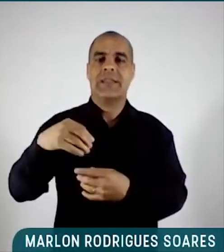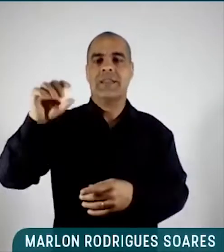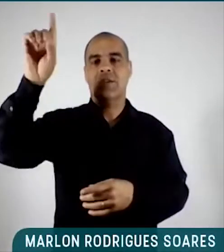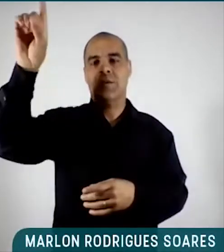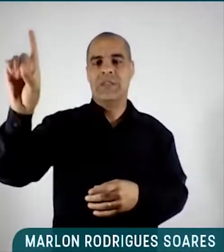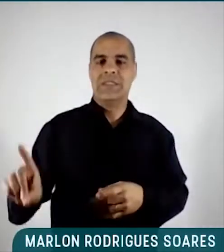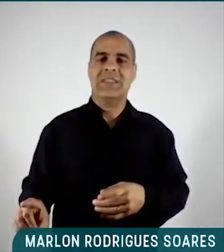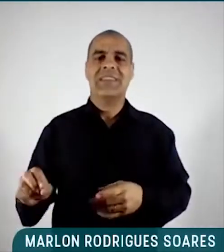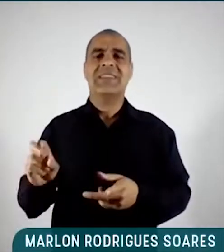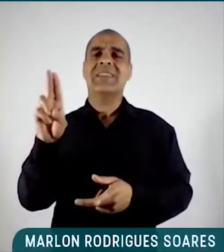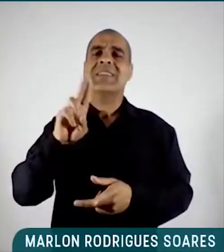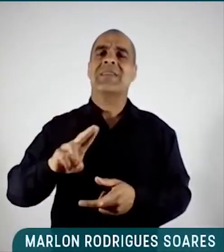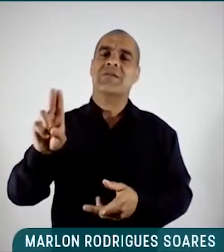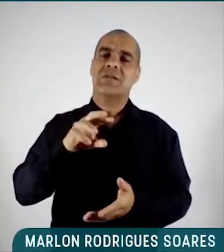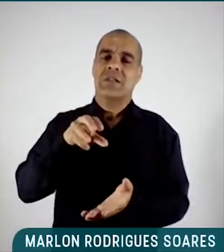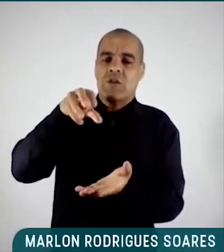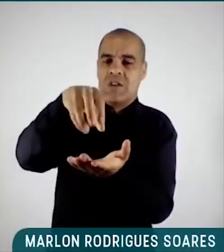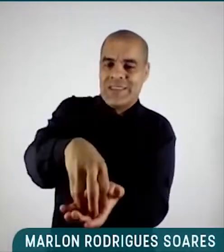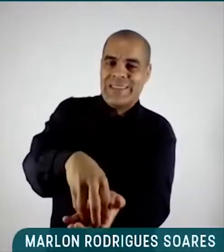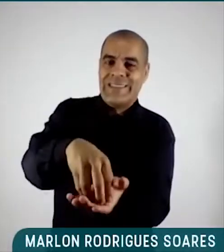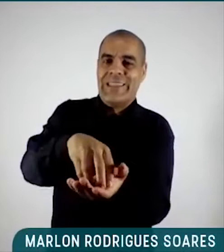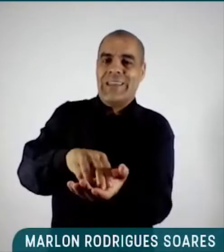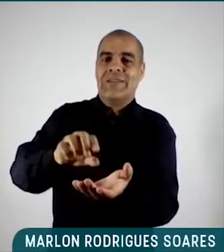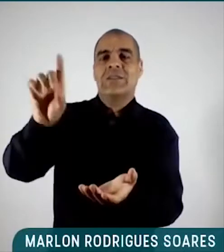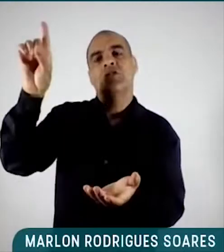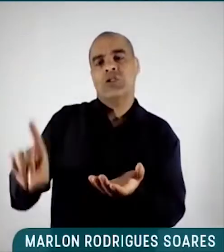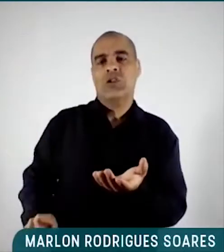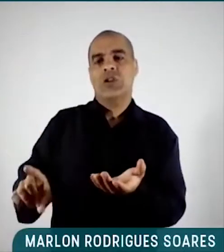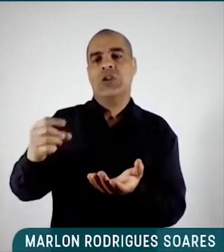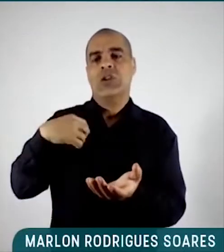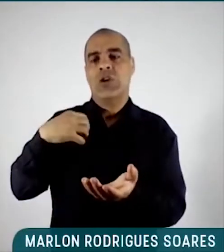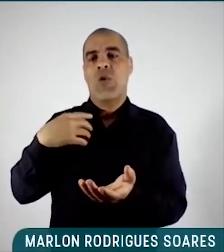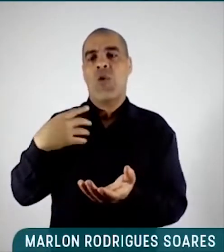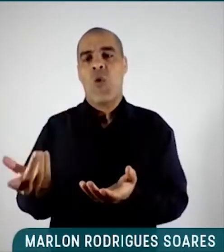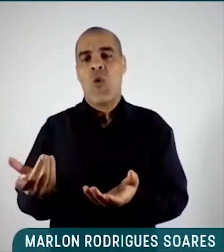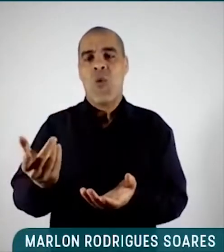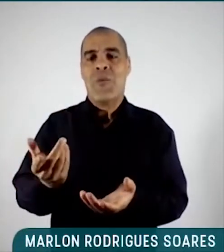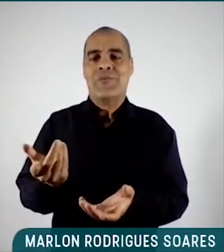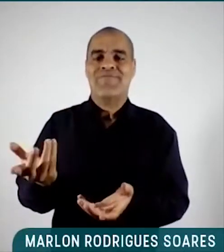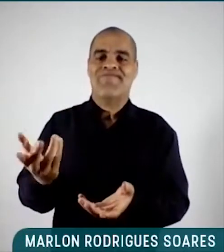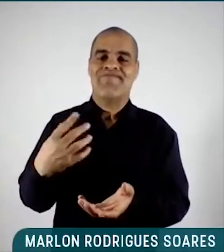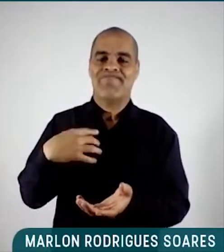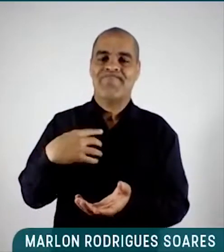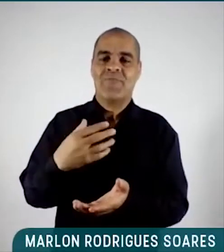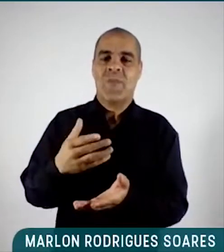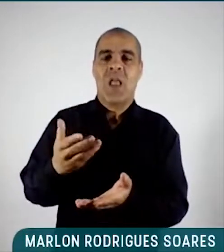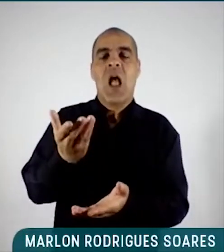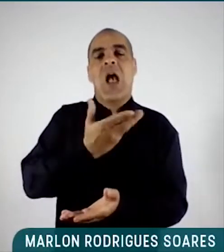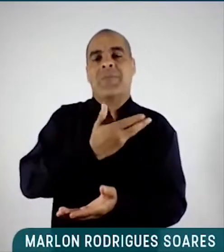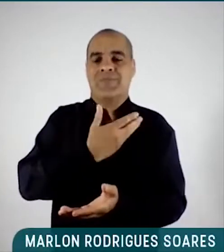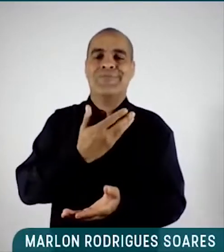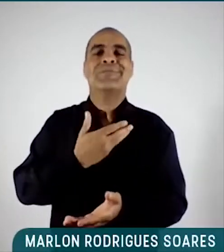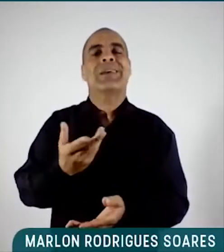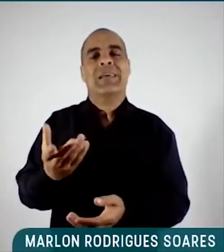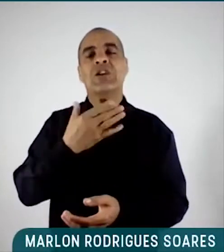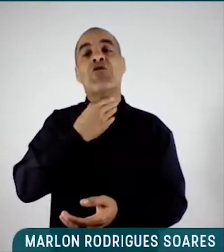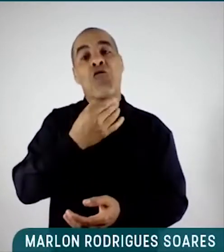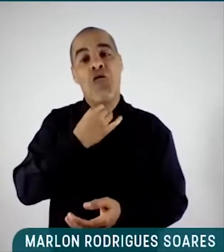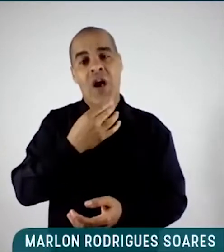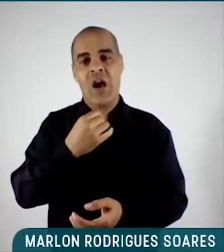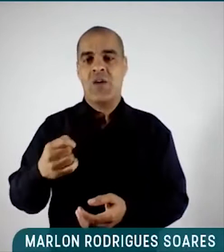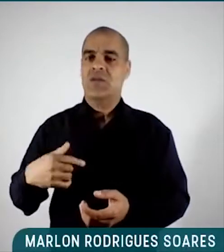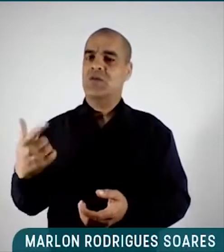usando a centro-direita como cavalo de Troia, você não tinha ninguém que batia no peito com orgulho para dizer que era de direita no Brasil.